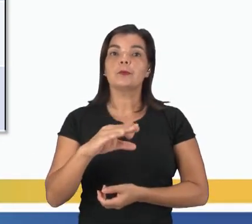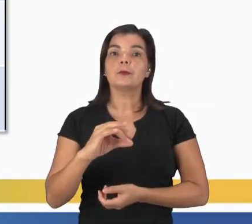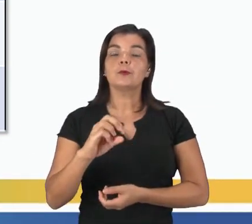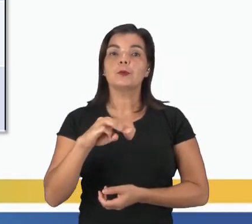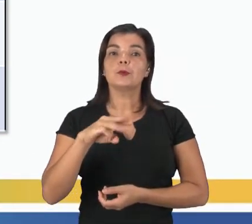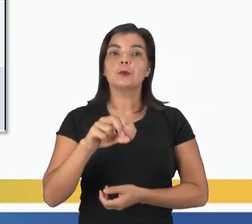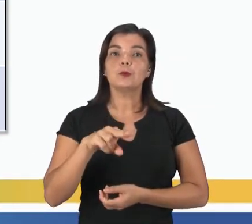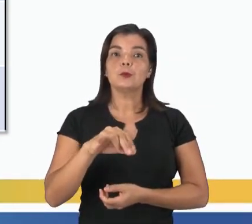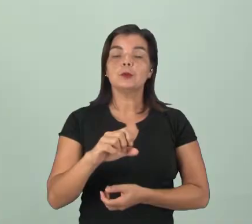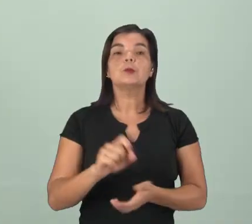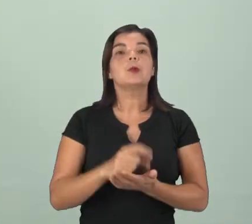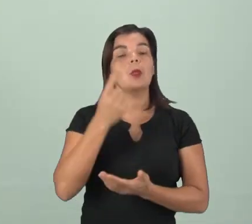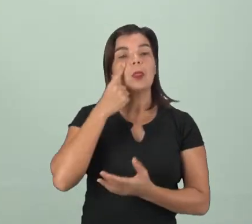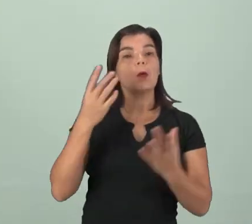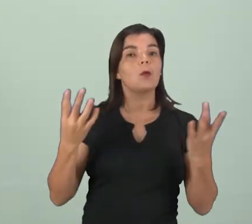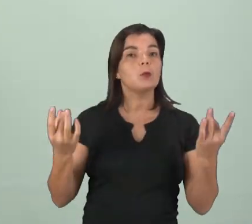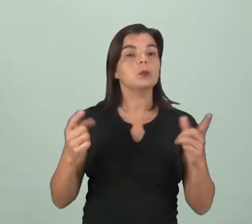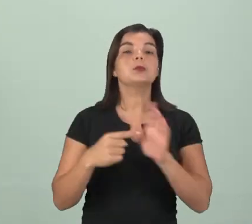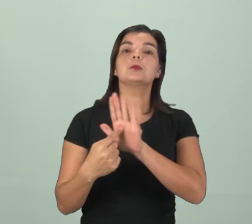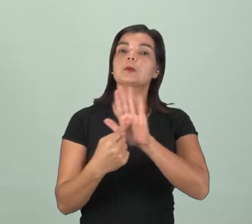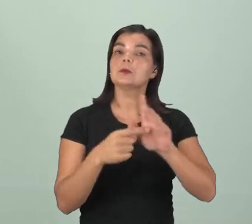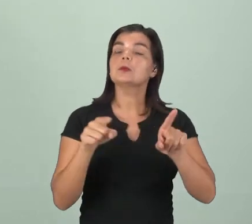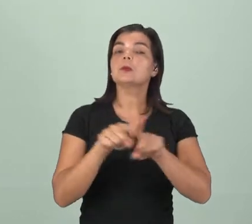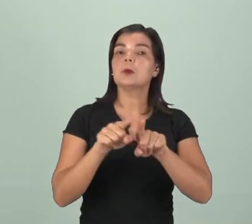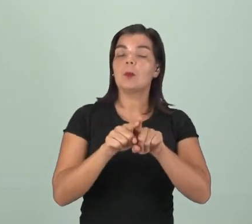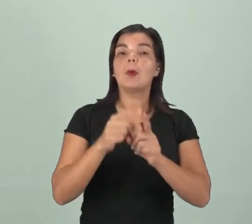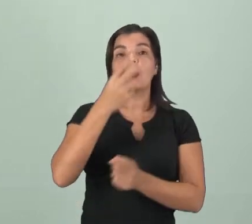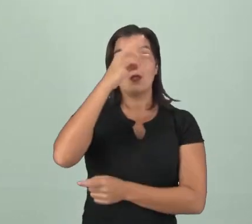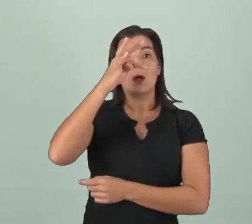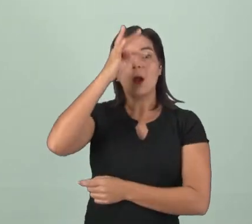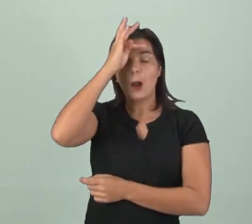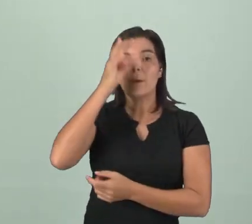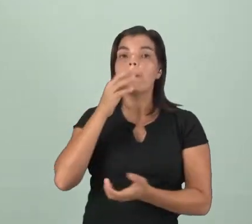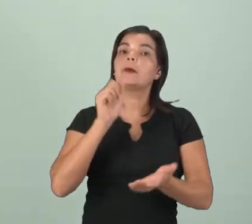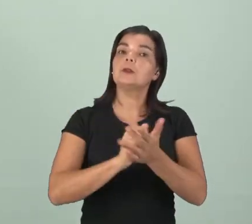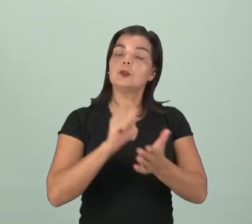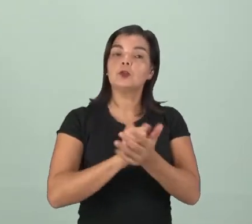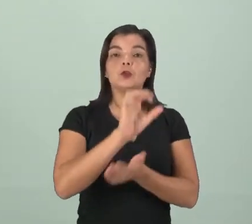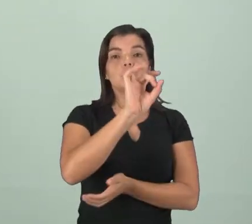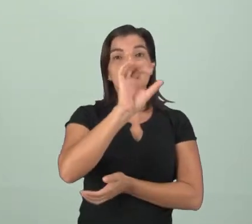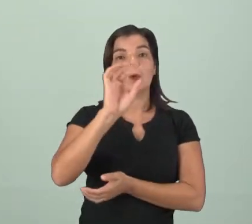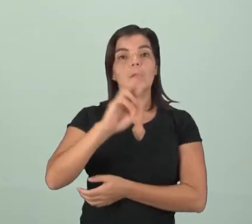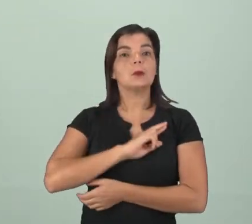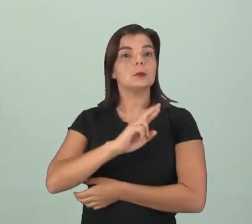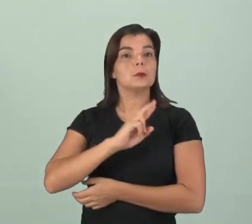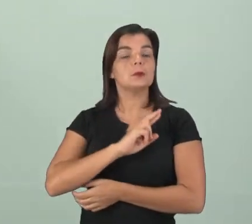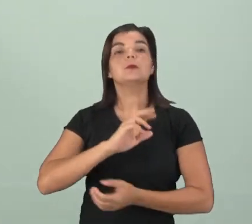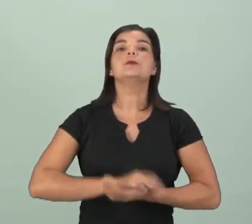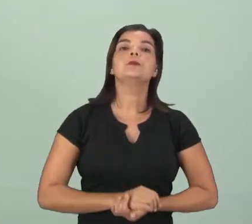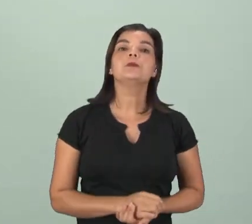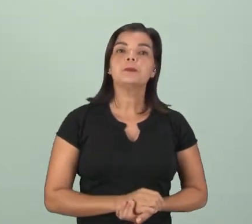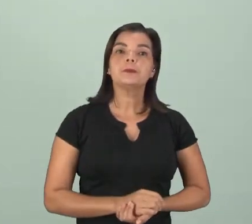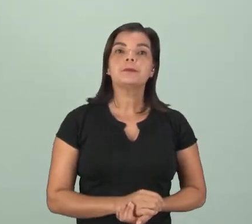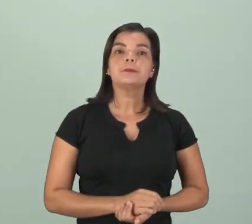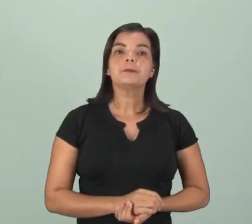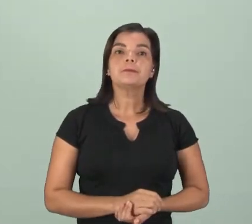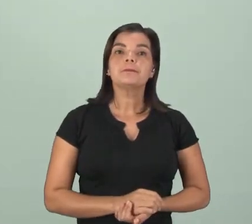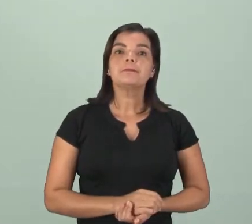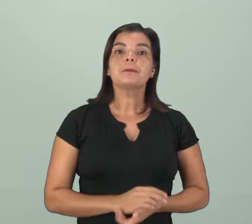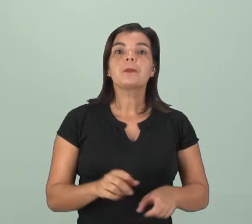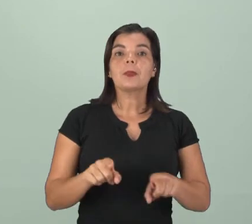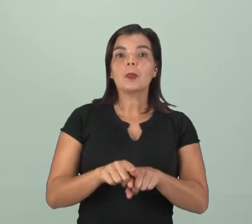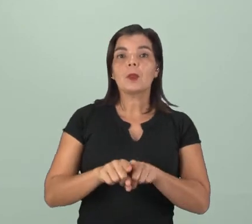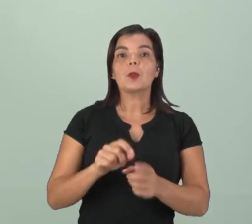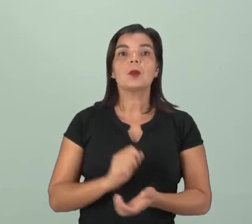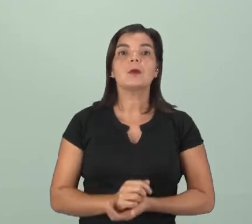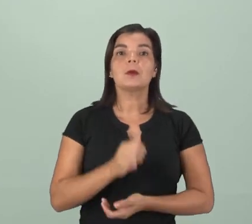Buda, líder do budismo. E mencionamos ali as tradições escritas de cada uma dessas religiões, ok? O Tao Te